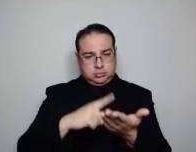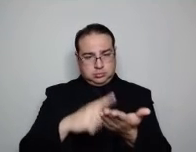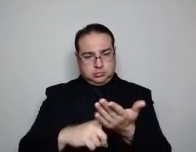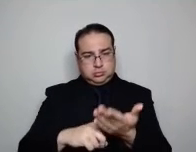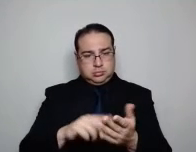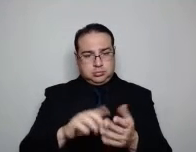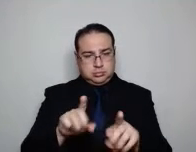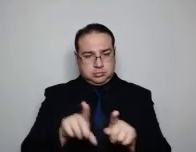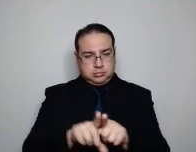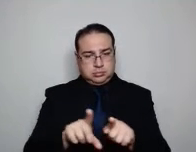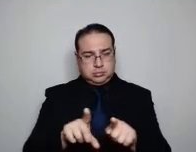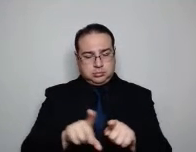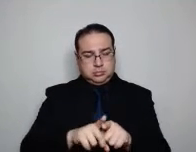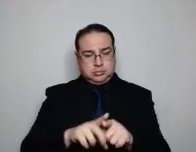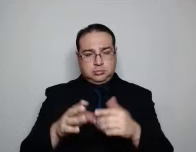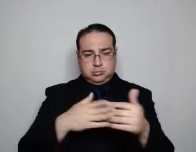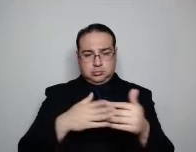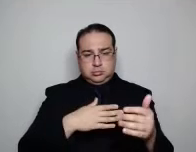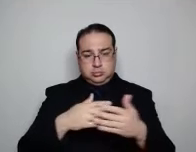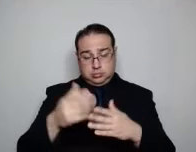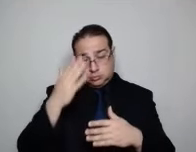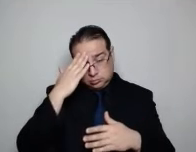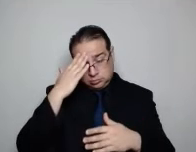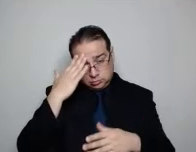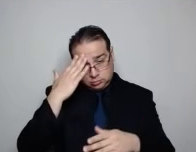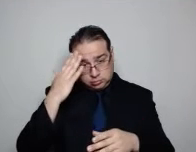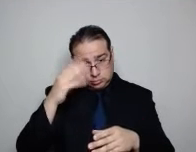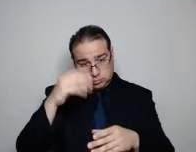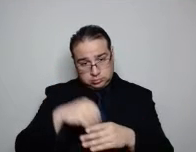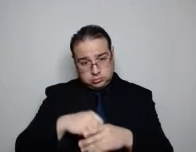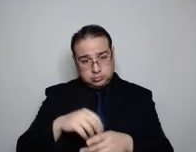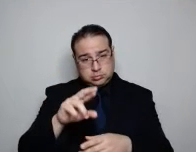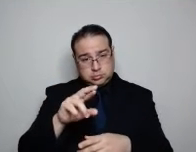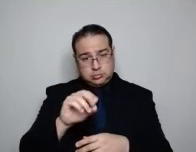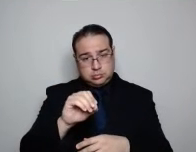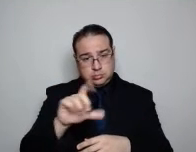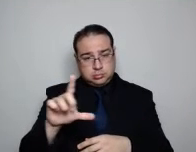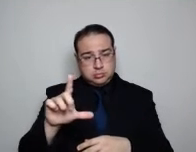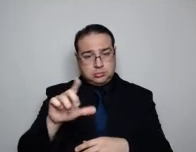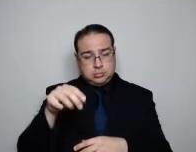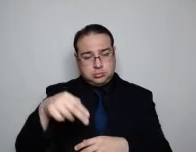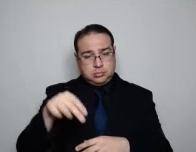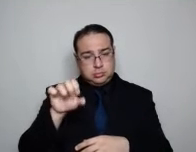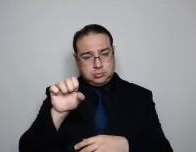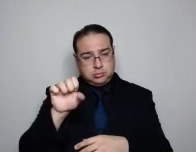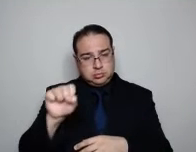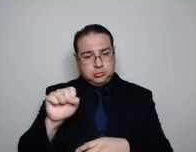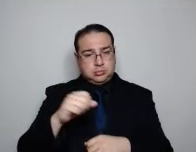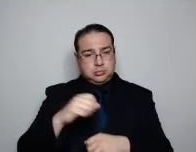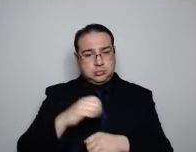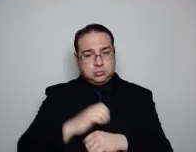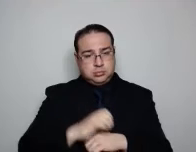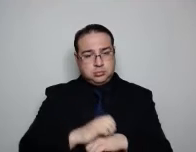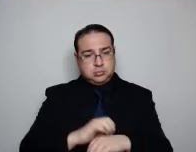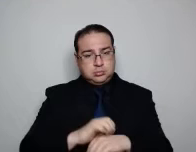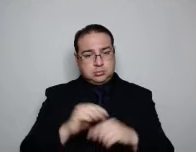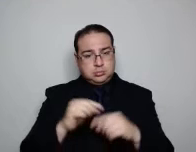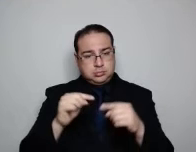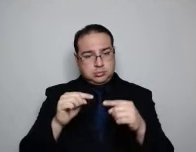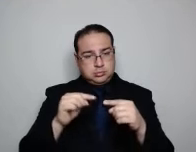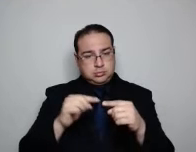agravante ainda busca custeios de materiais, medicamentos... Está negando provimento,